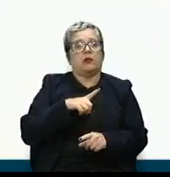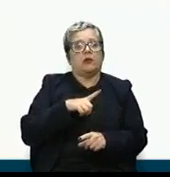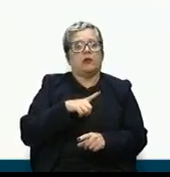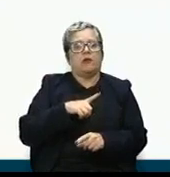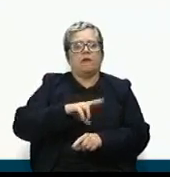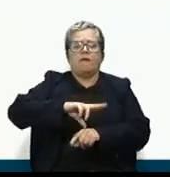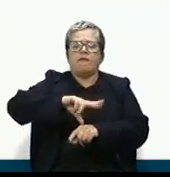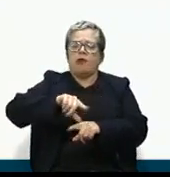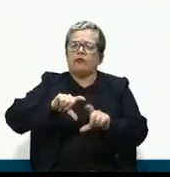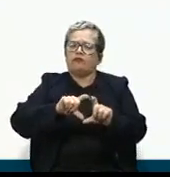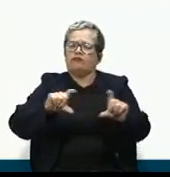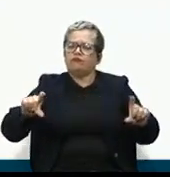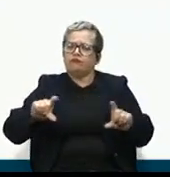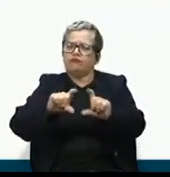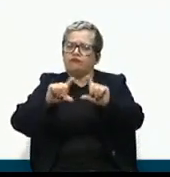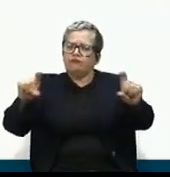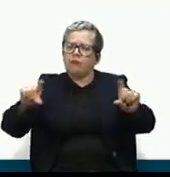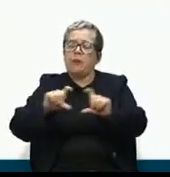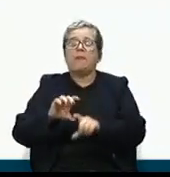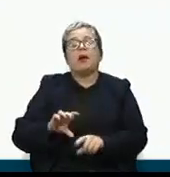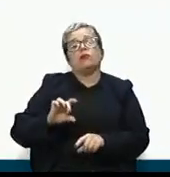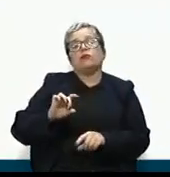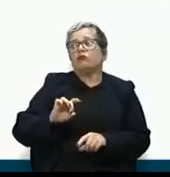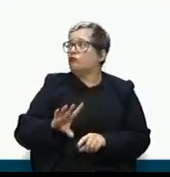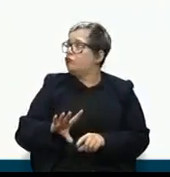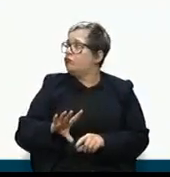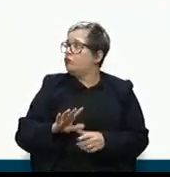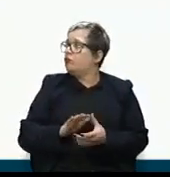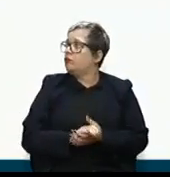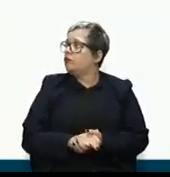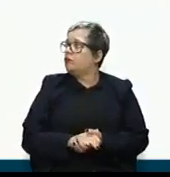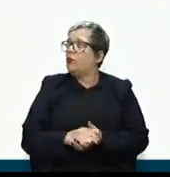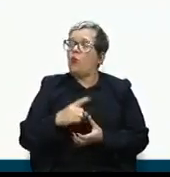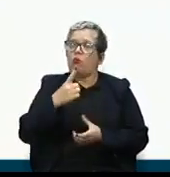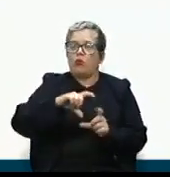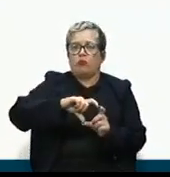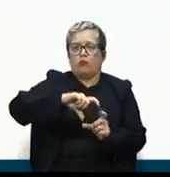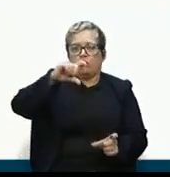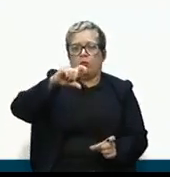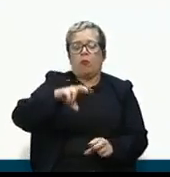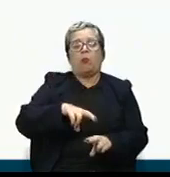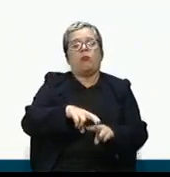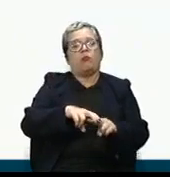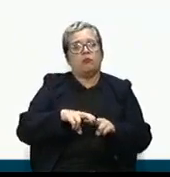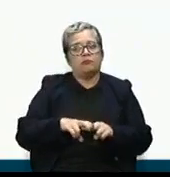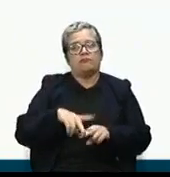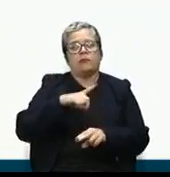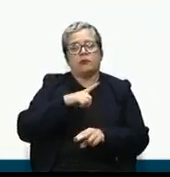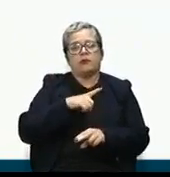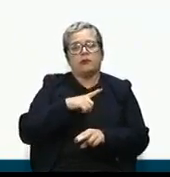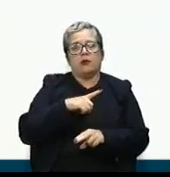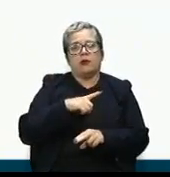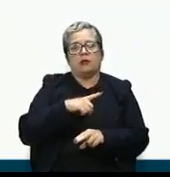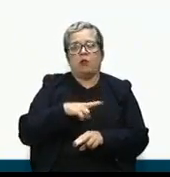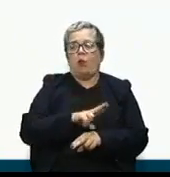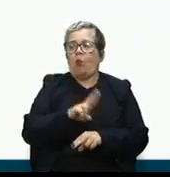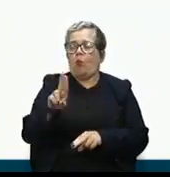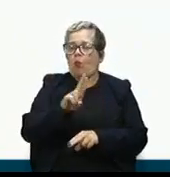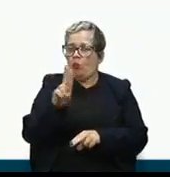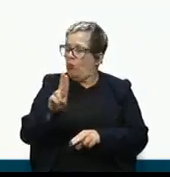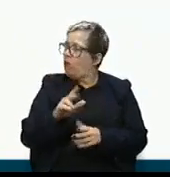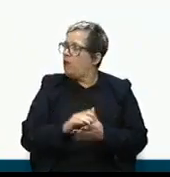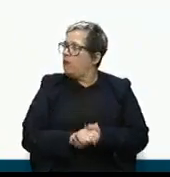linhas, mas apenas uma coluna. Por isso que ela vai ter essa nomenclatura.